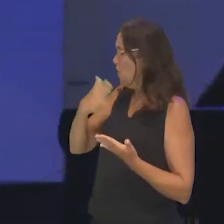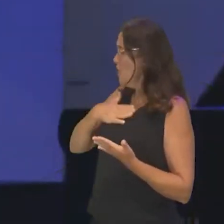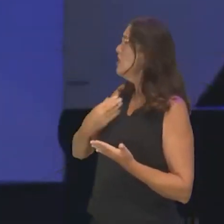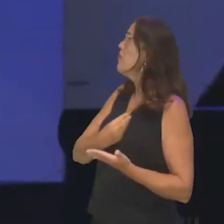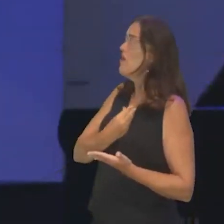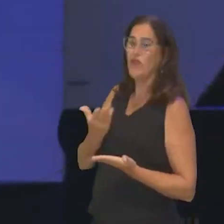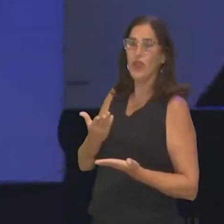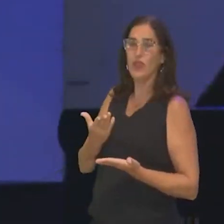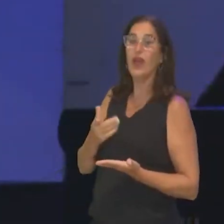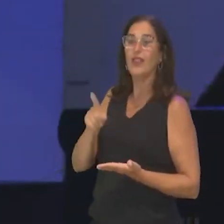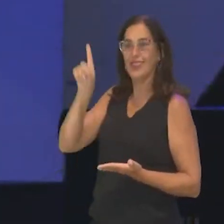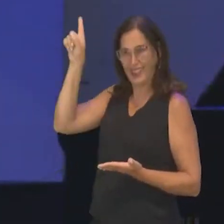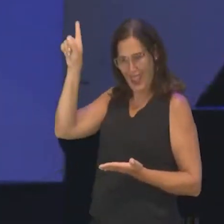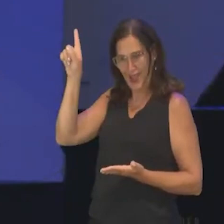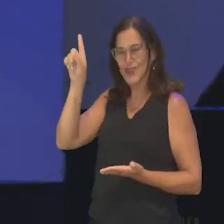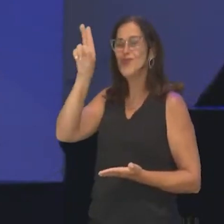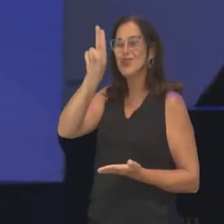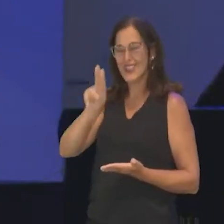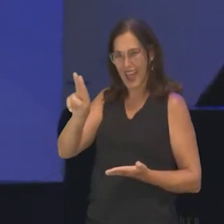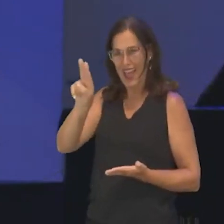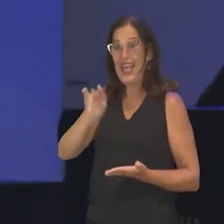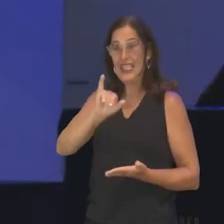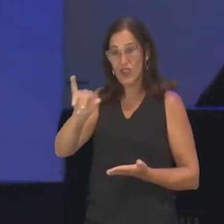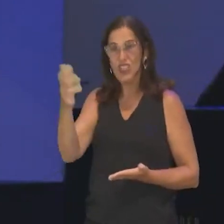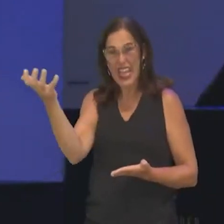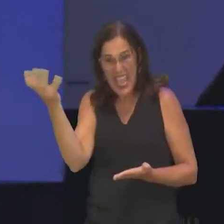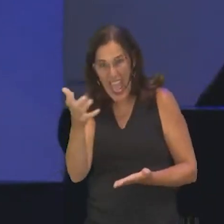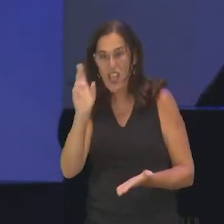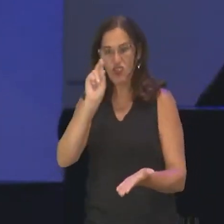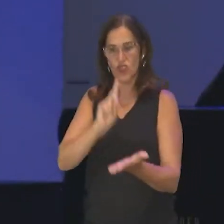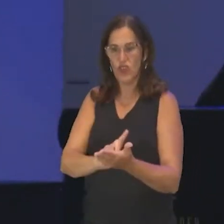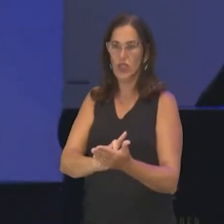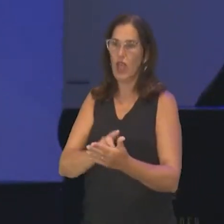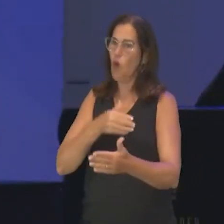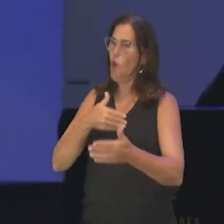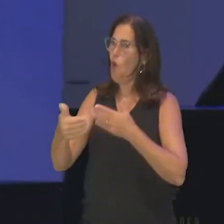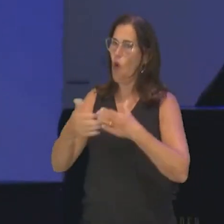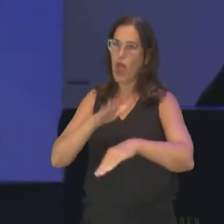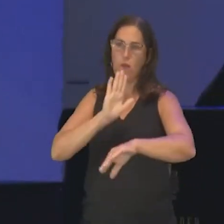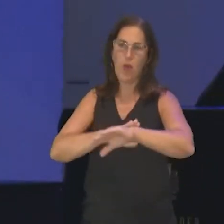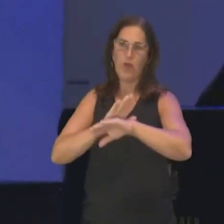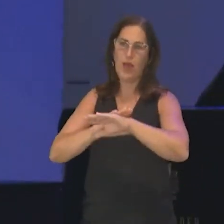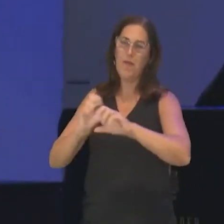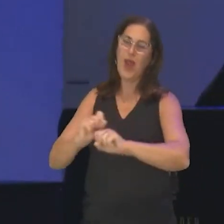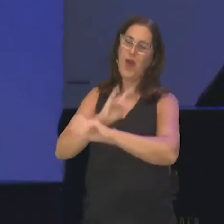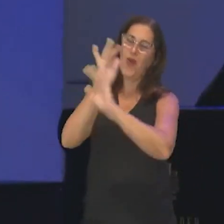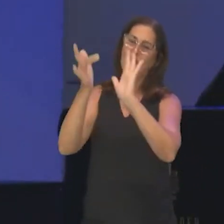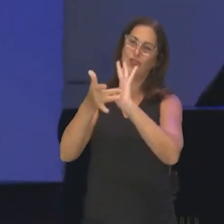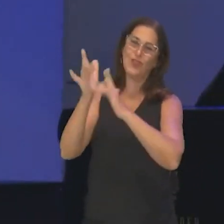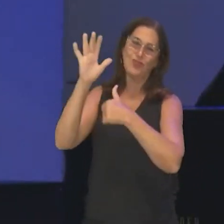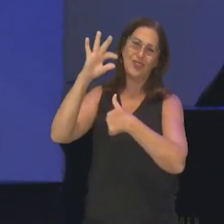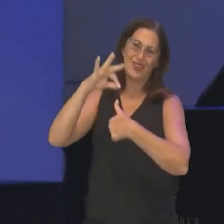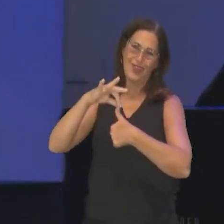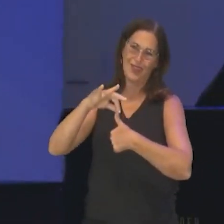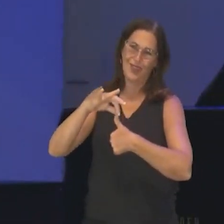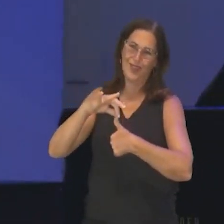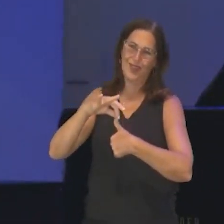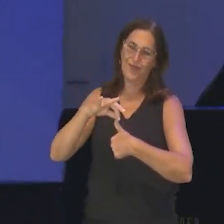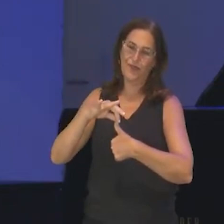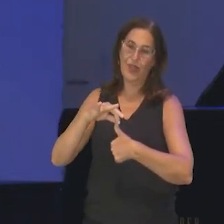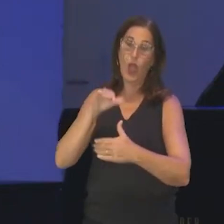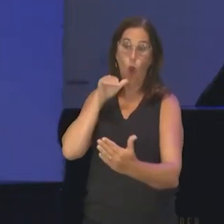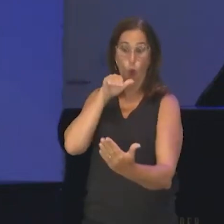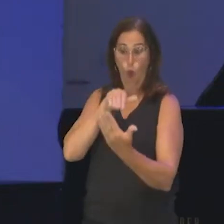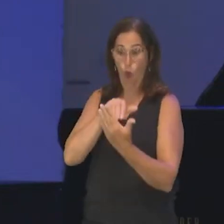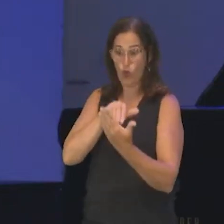usará você, aonde for, em qualquer situação, para a glória de Cristo Jesus. E por